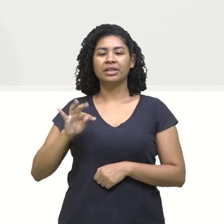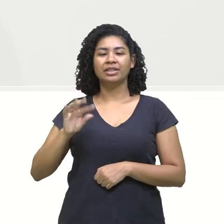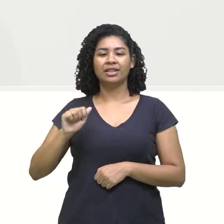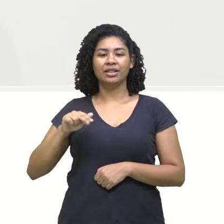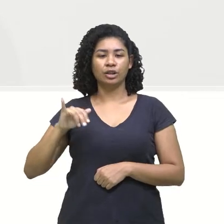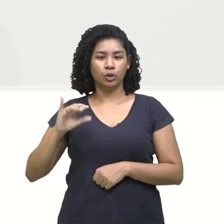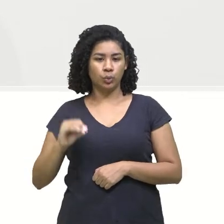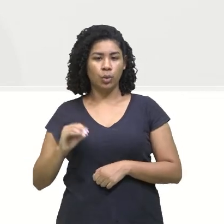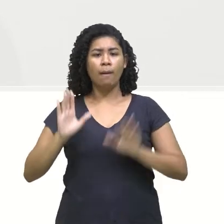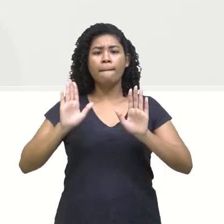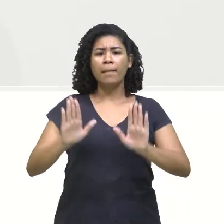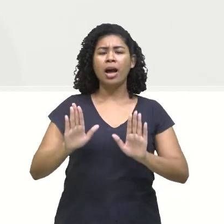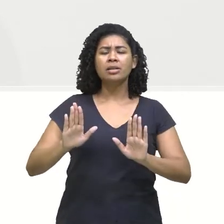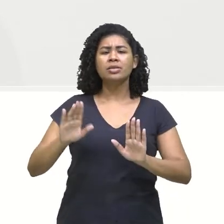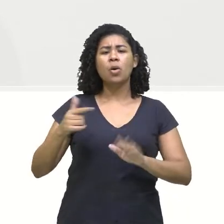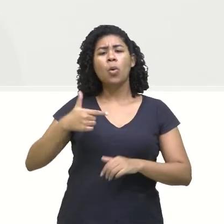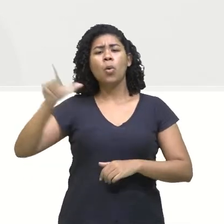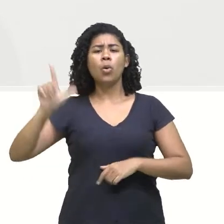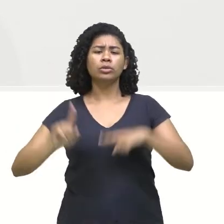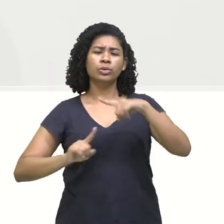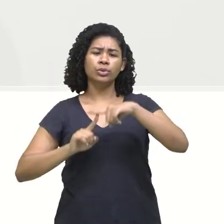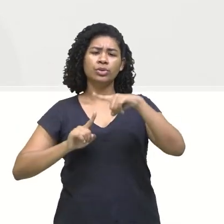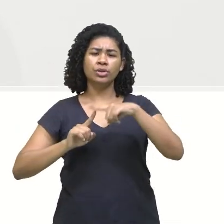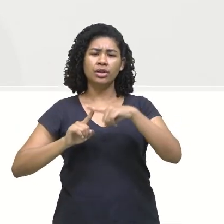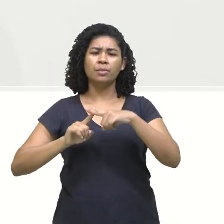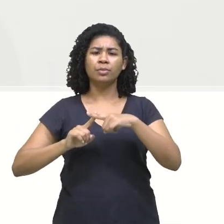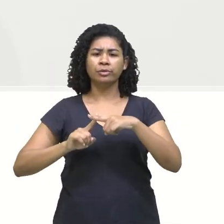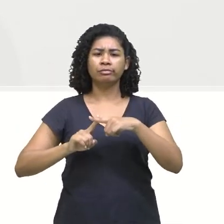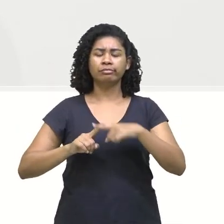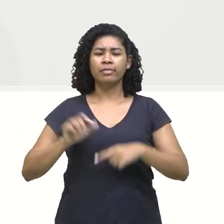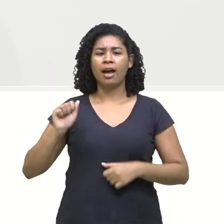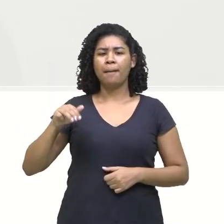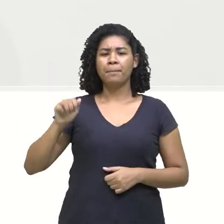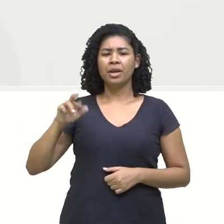inglês americano? Vamos relembrar aqui comigo?